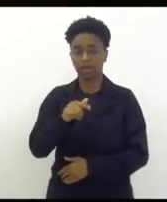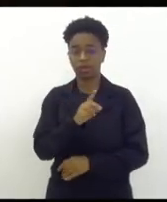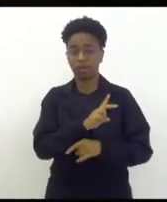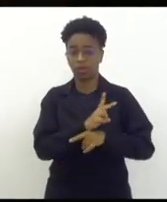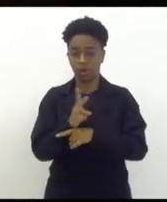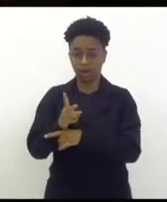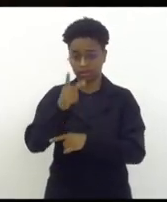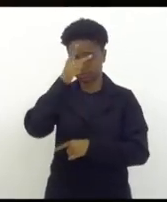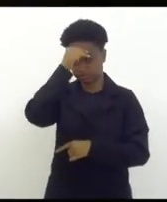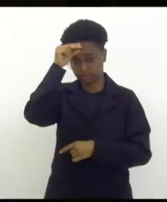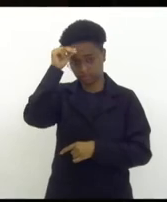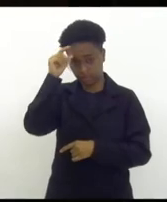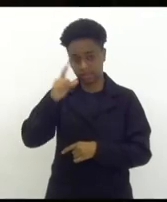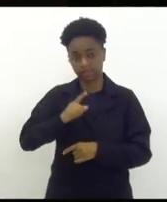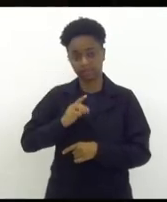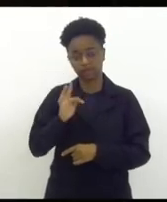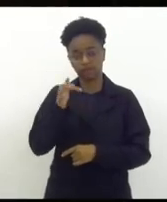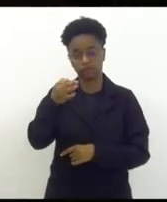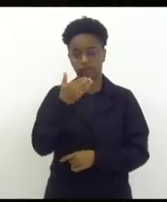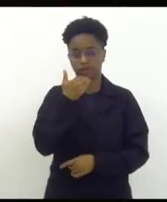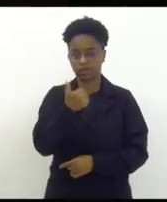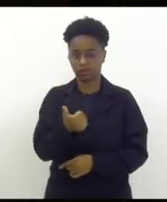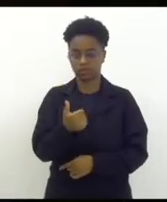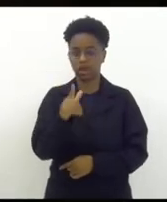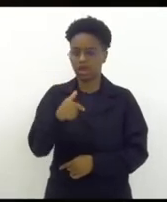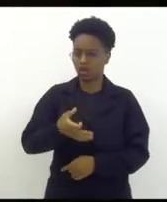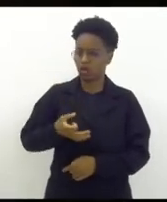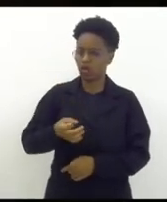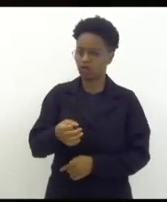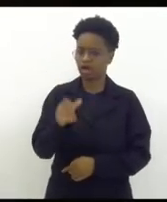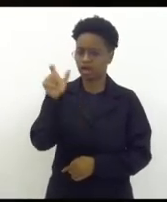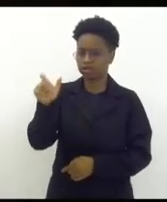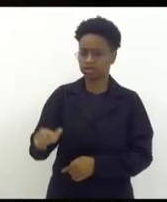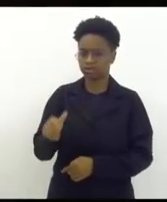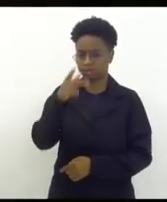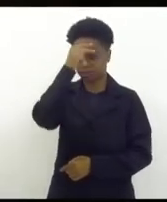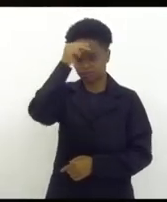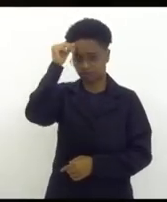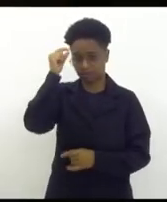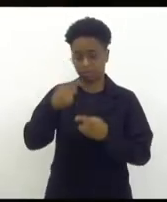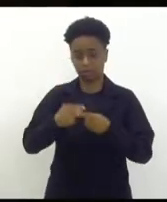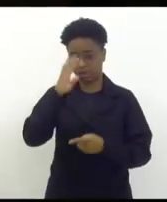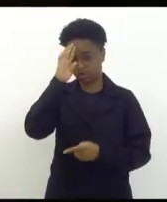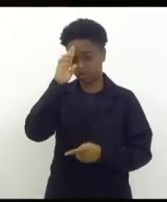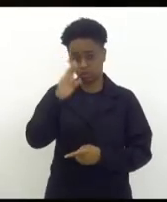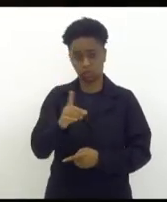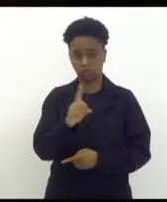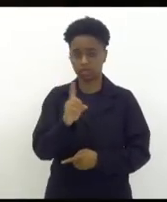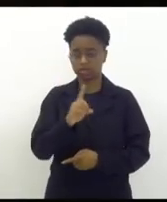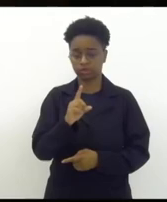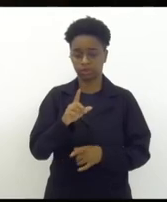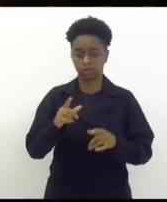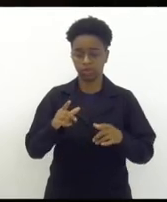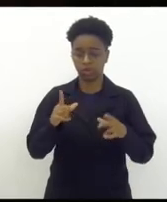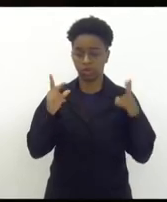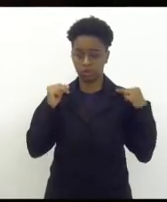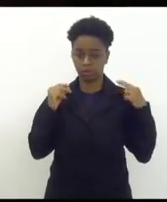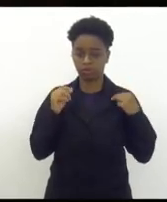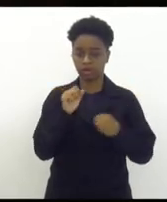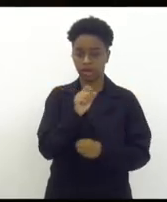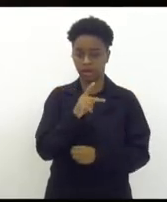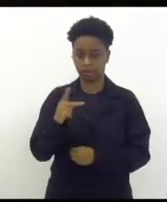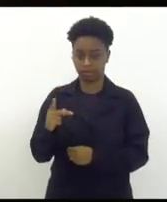terá dias melhores covardia nesta prefeitura que não respeita o motorista de aplicativo enquanto